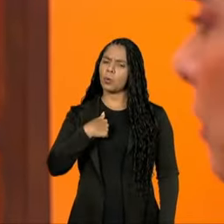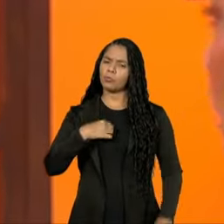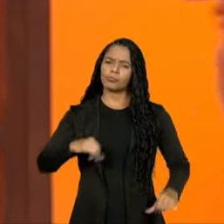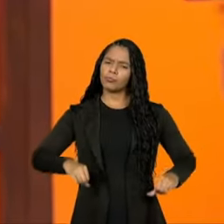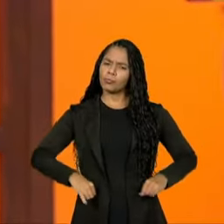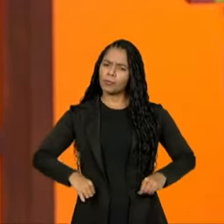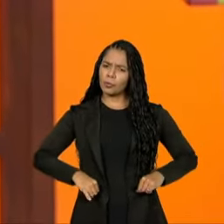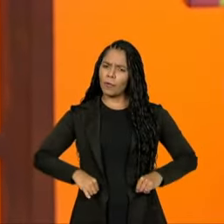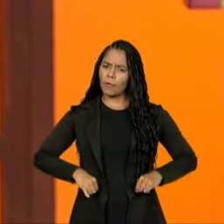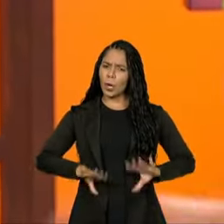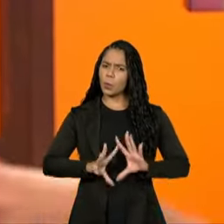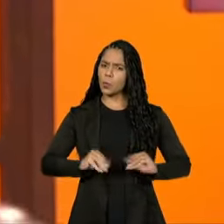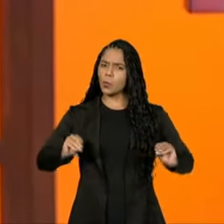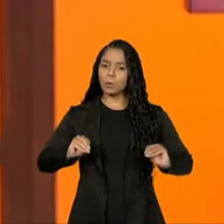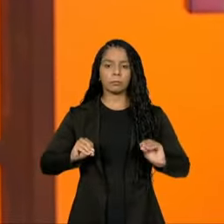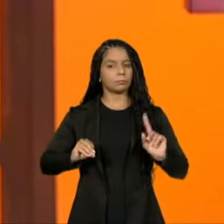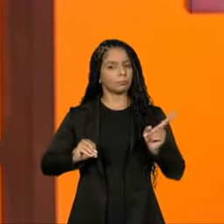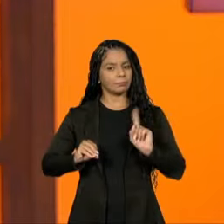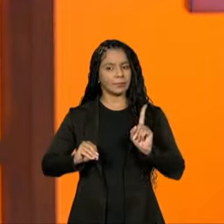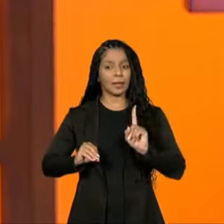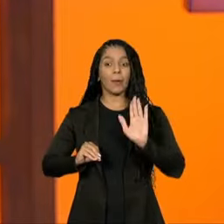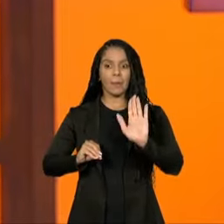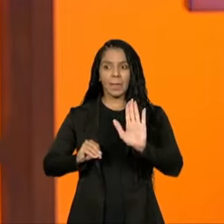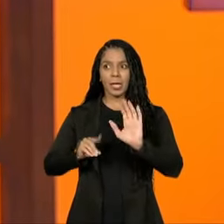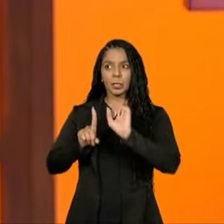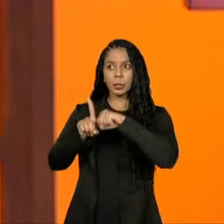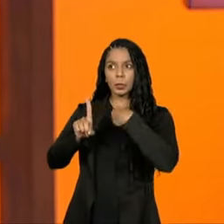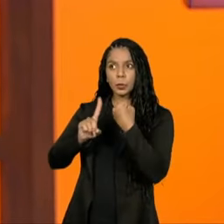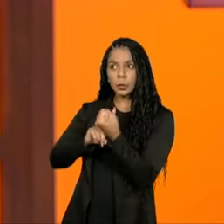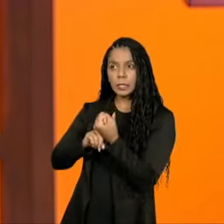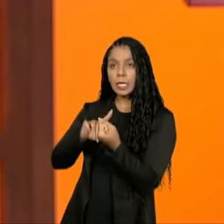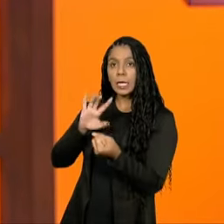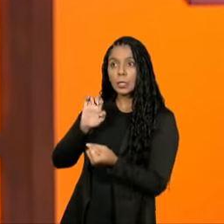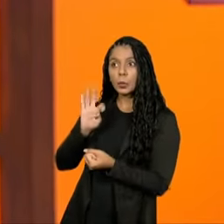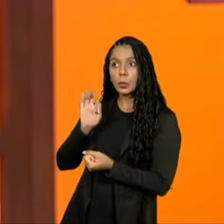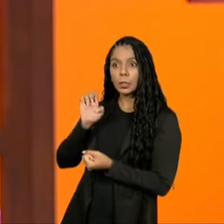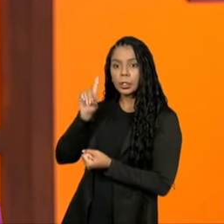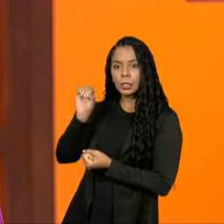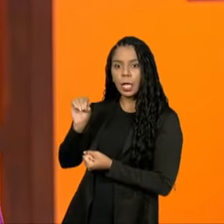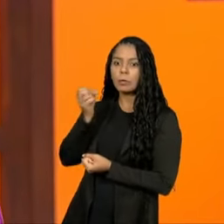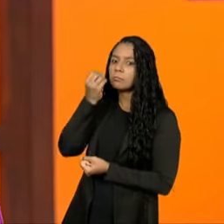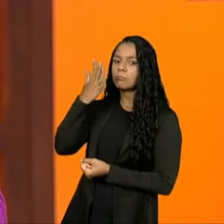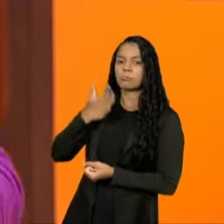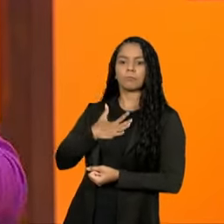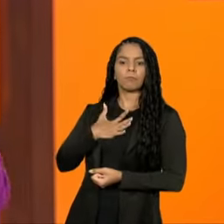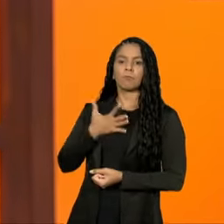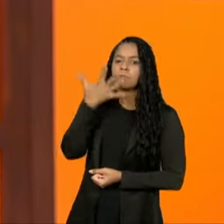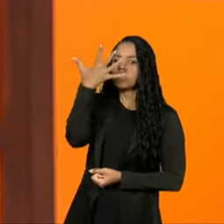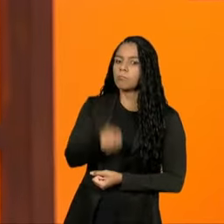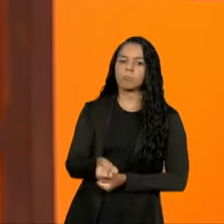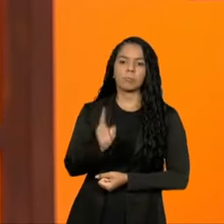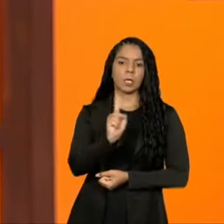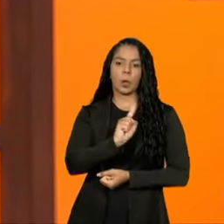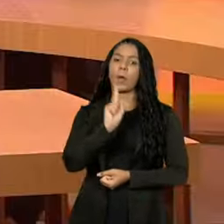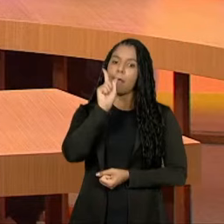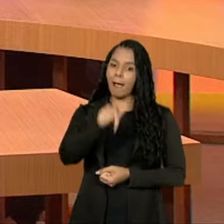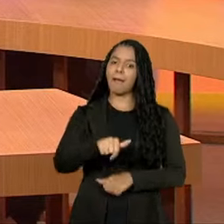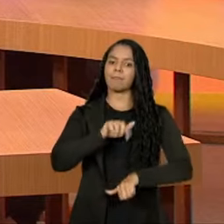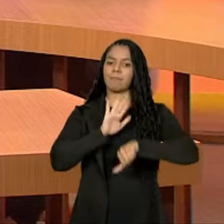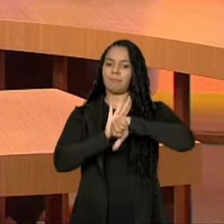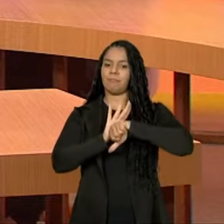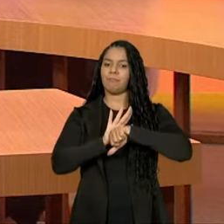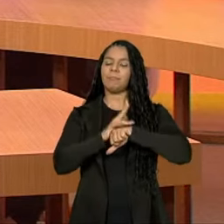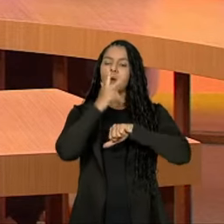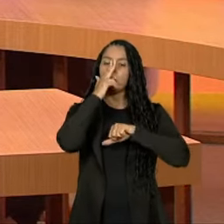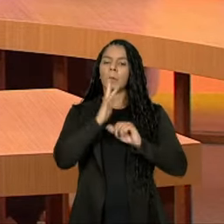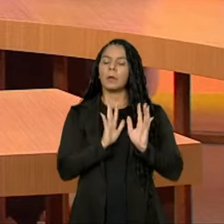menos, não está doendo menos, mas simbolicamente o Estado me diz que é inaceitável essa conduta. Isso